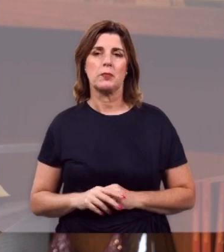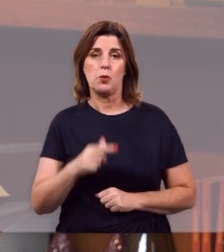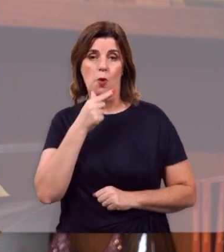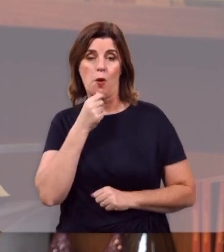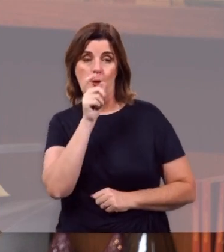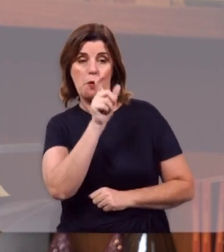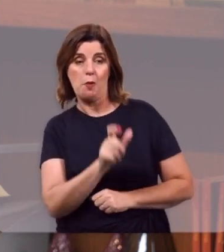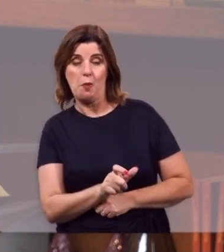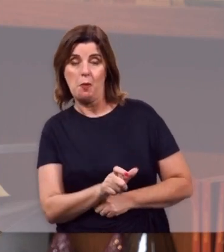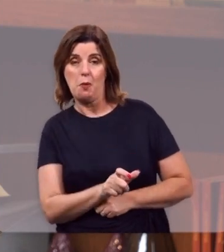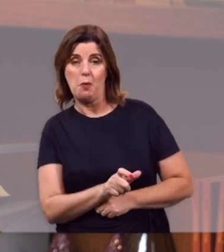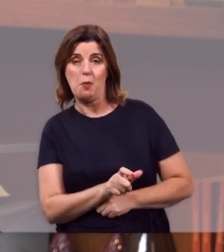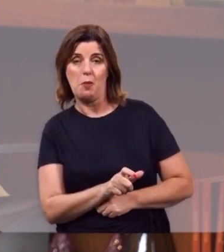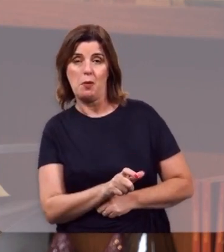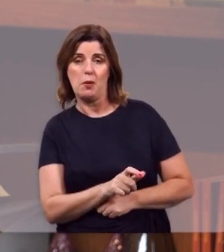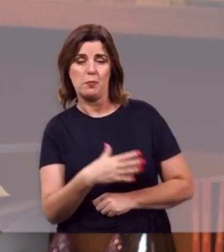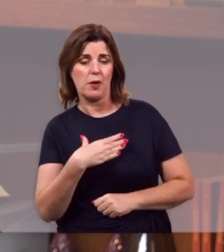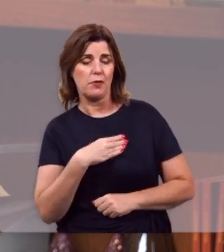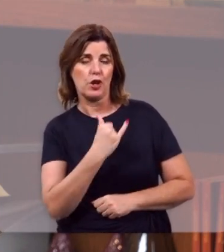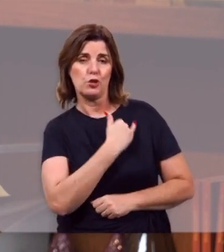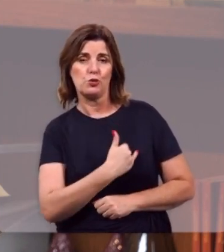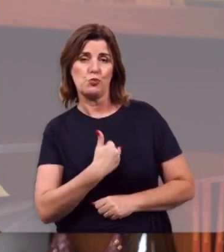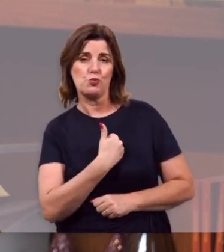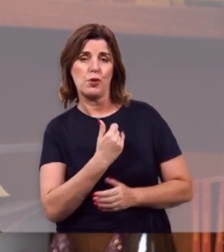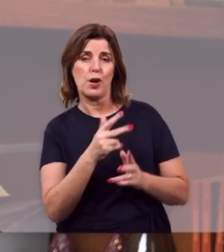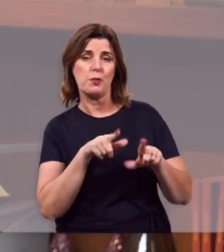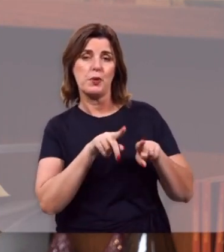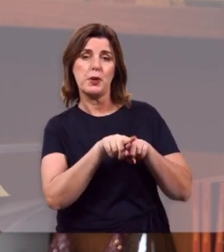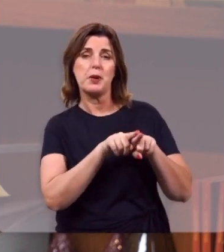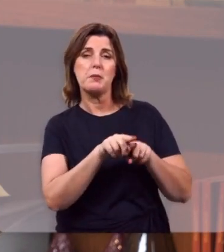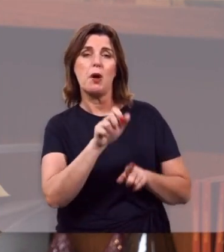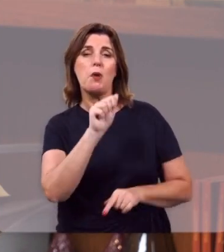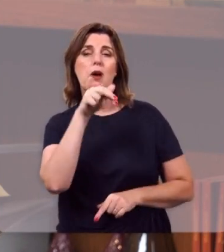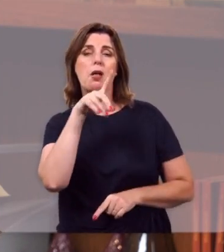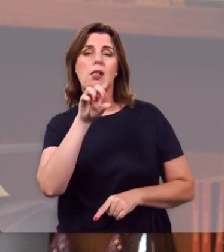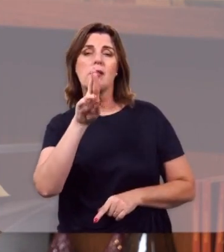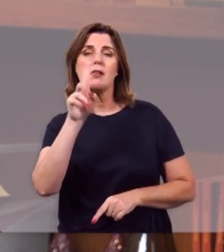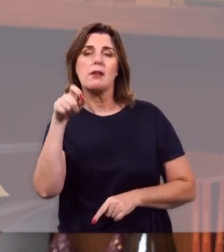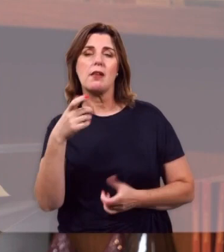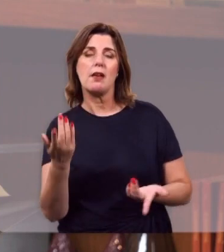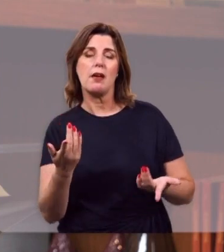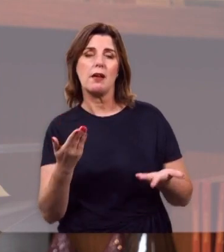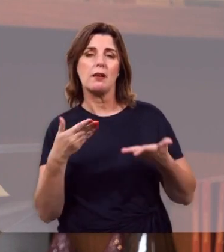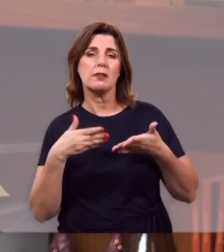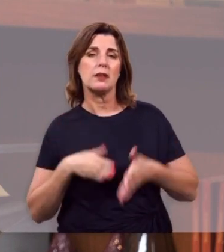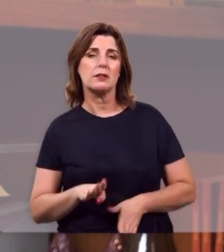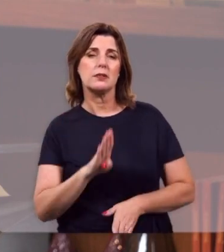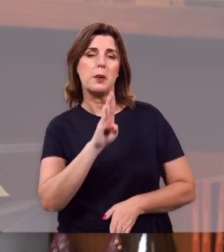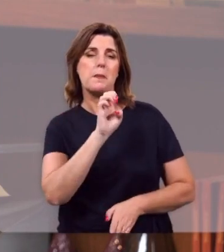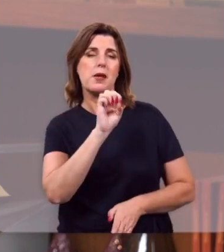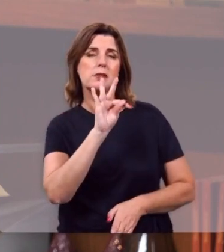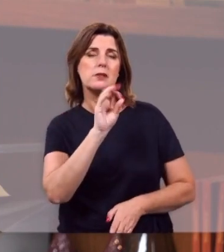Este homem, que era filho de João, irmão de André, que nasceu em